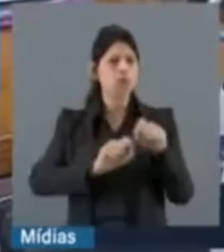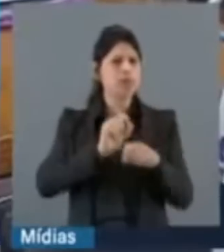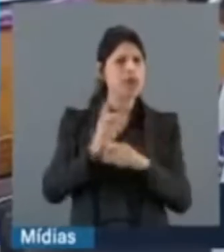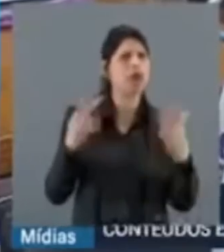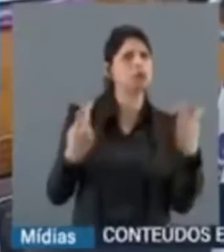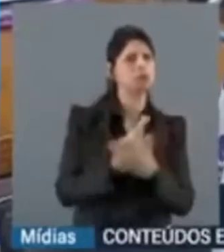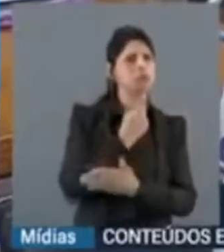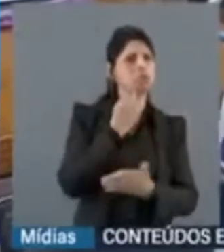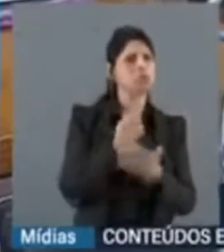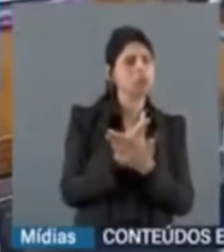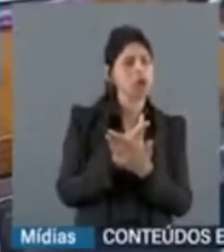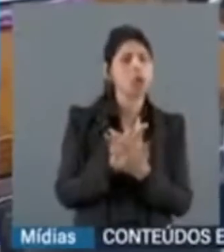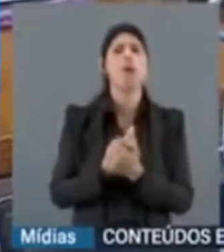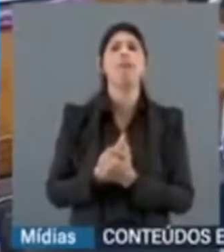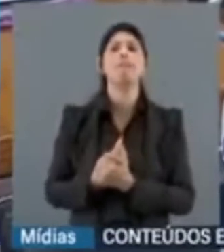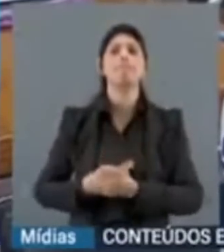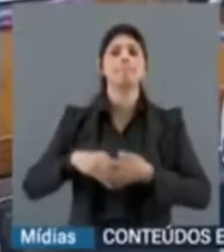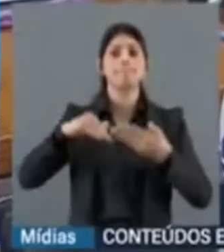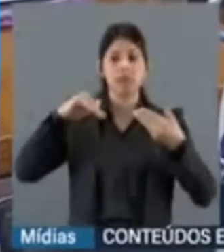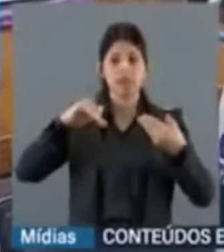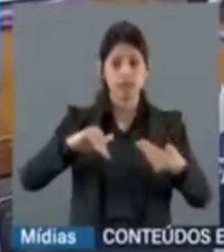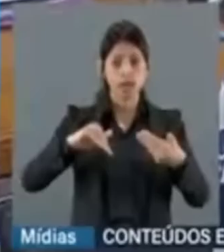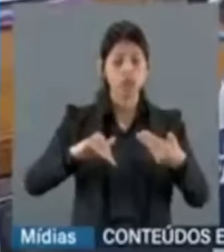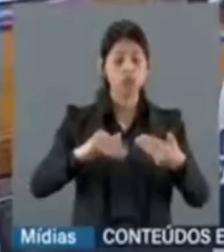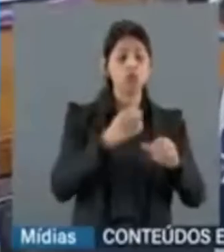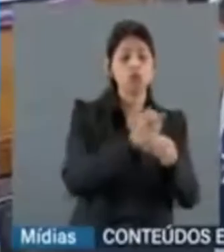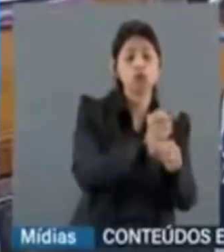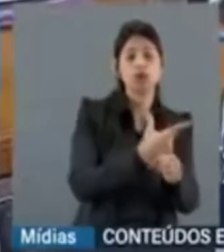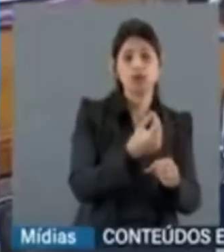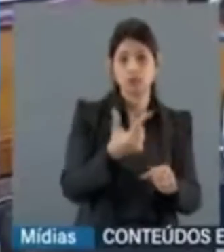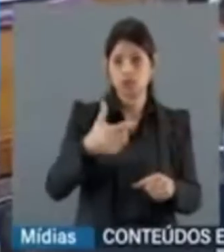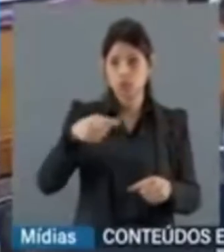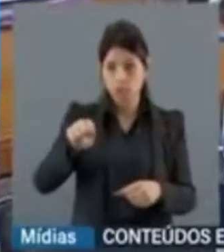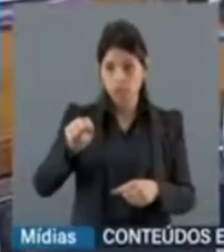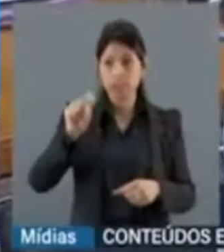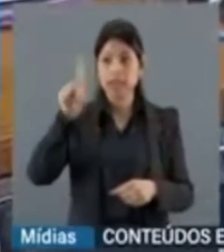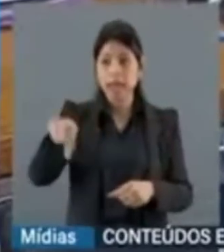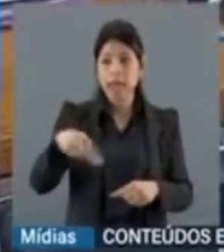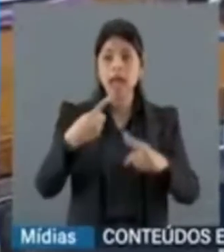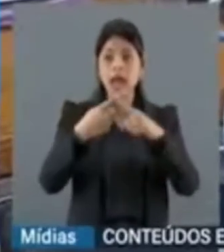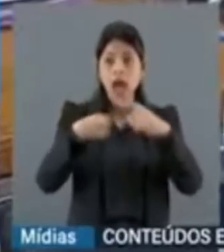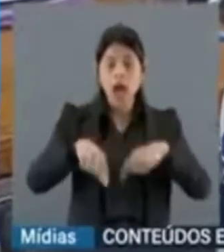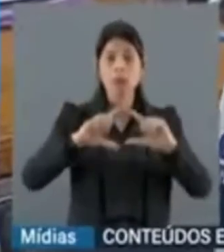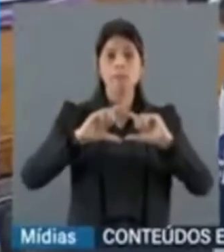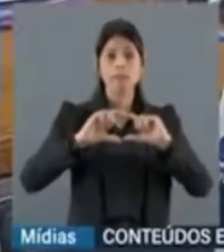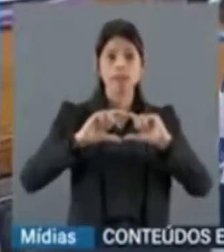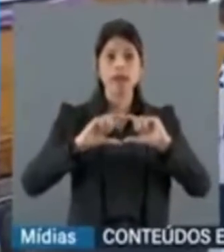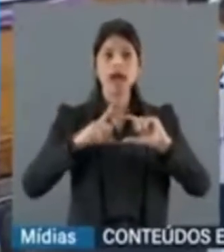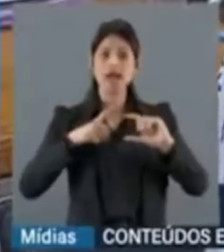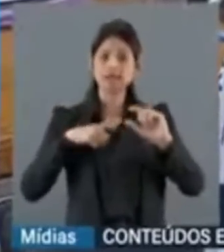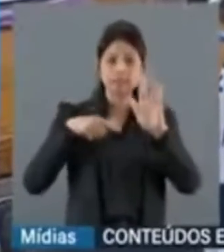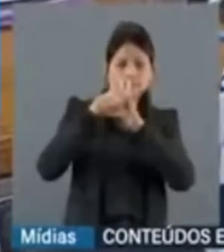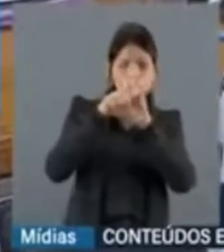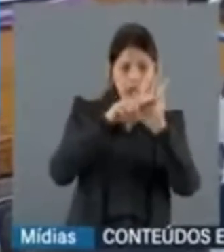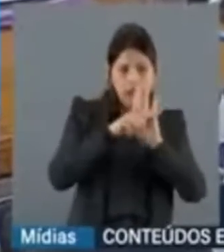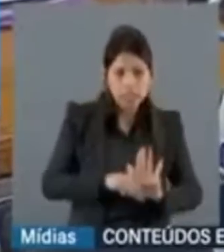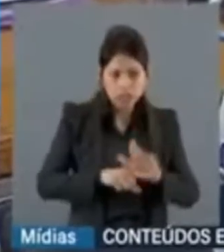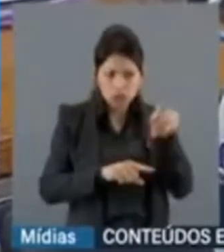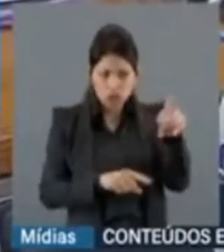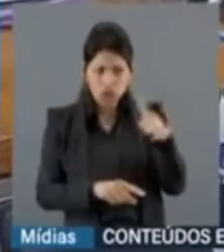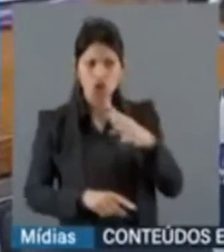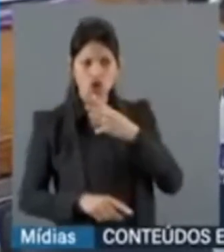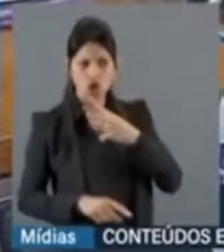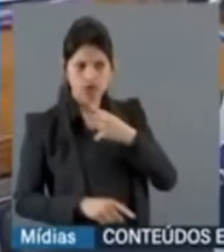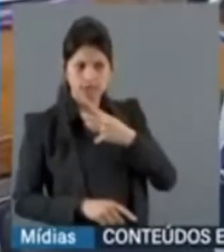Planalto, 2018, e que a ABIN produziu essa análise de risco. Então eu pergunto se o senhor conhece essa análise de risco da ABIN